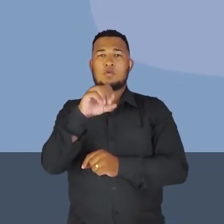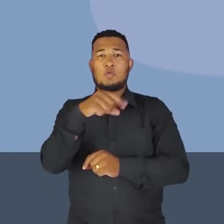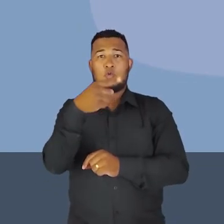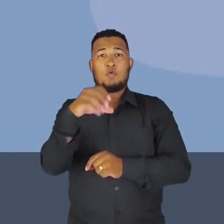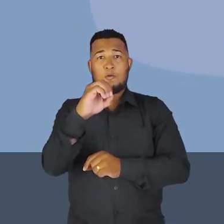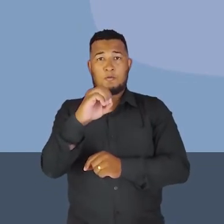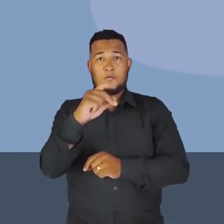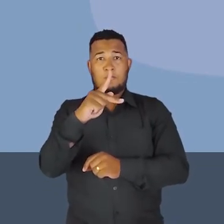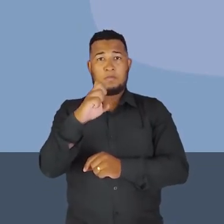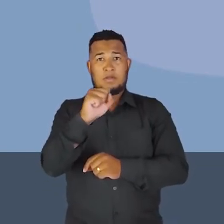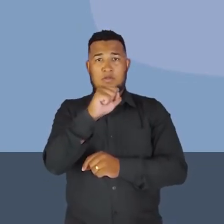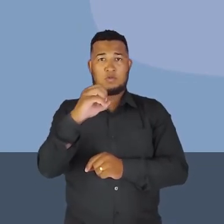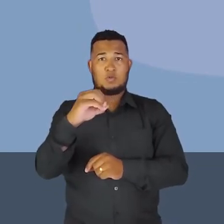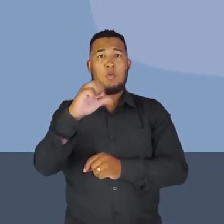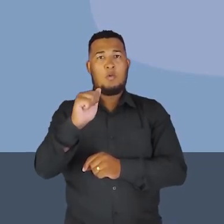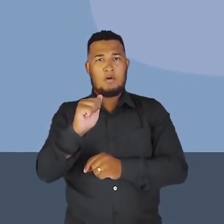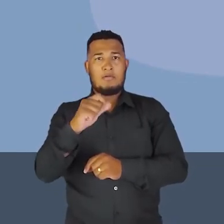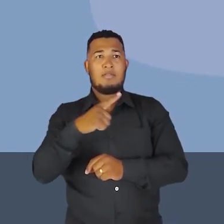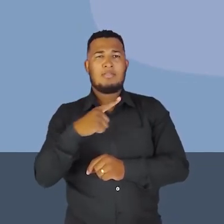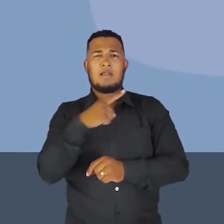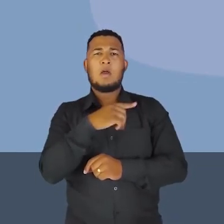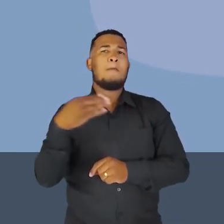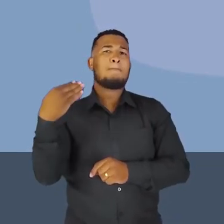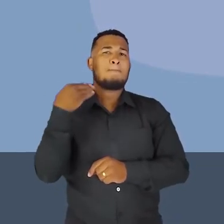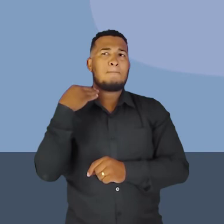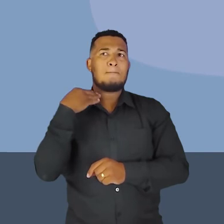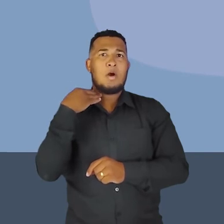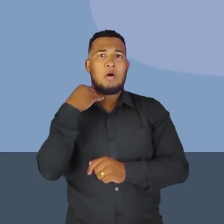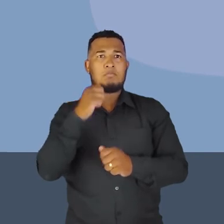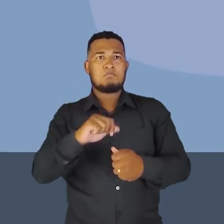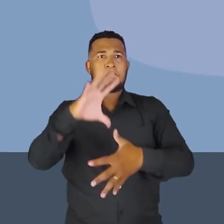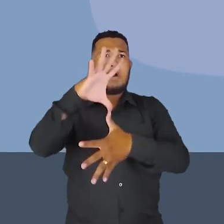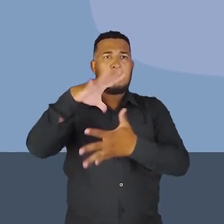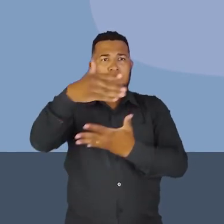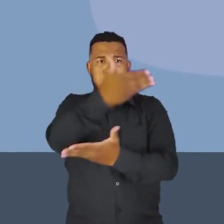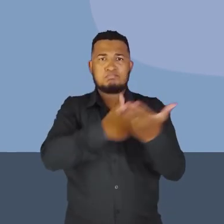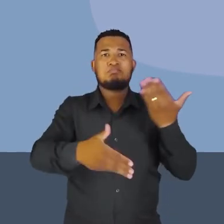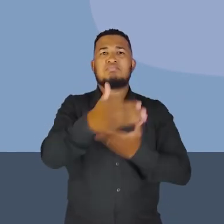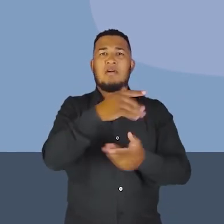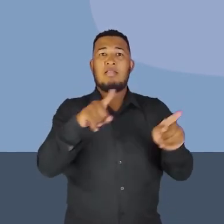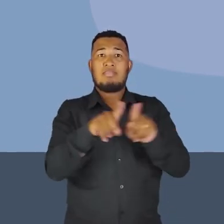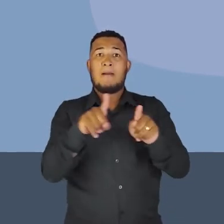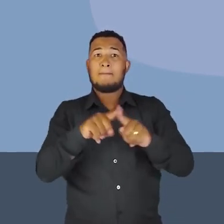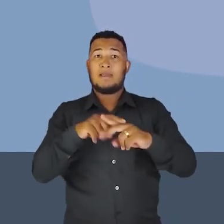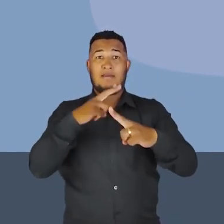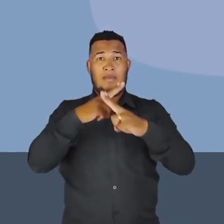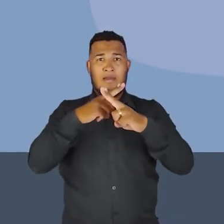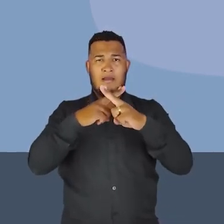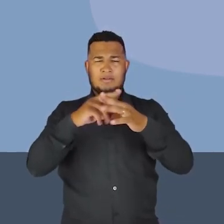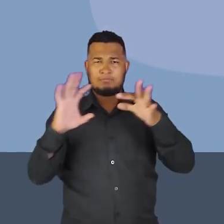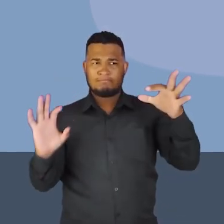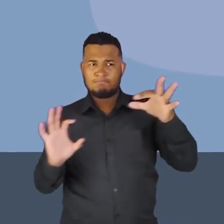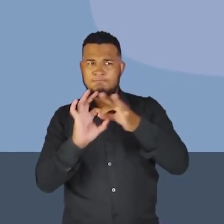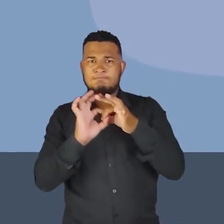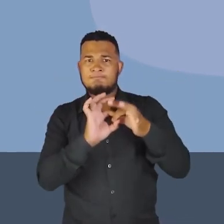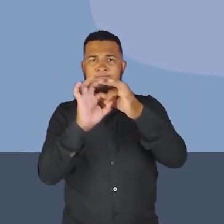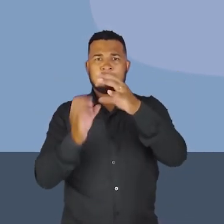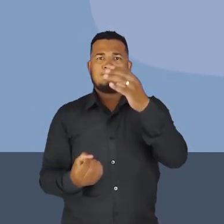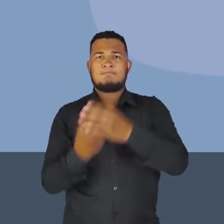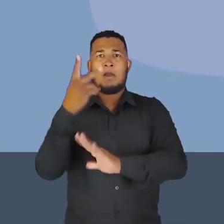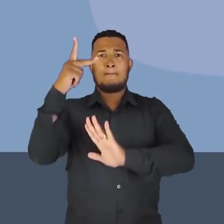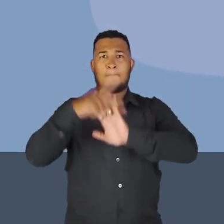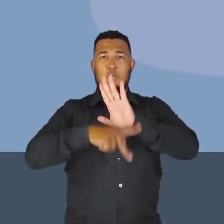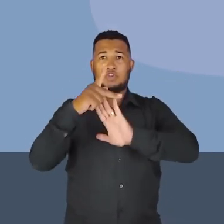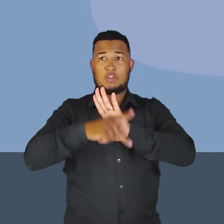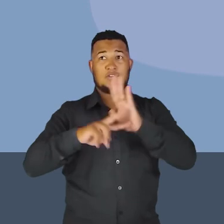Prefeitura Municipal, né, e Banco Interamericano de Desenvolvimento e a Caixa Econômica Federal, eles se uniram em um projeto que fez a capital